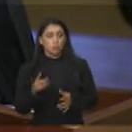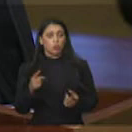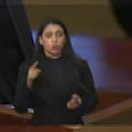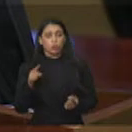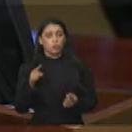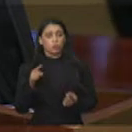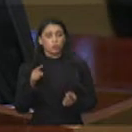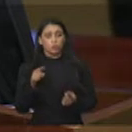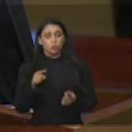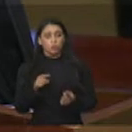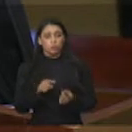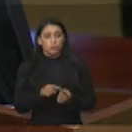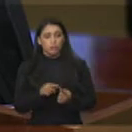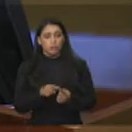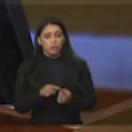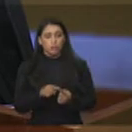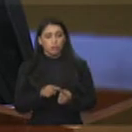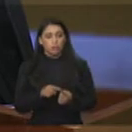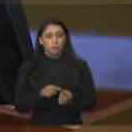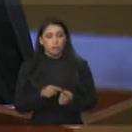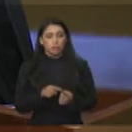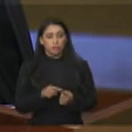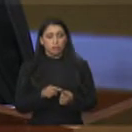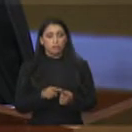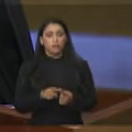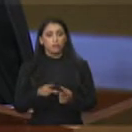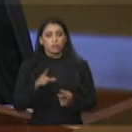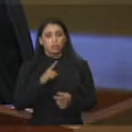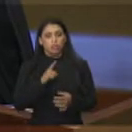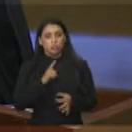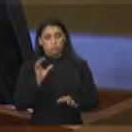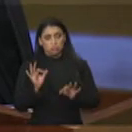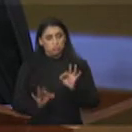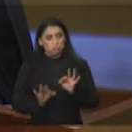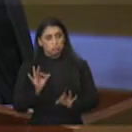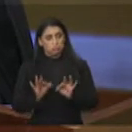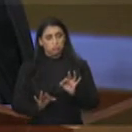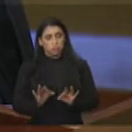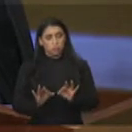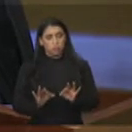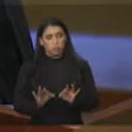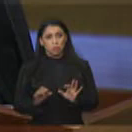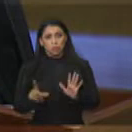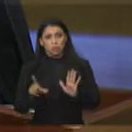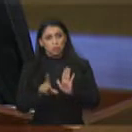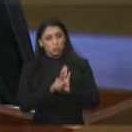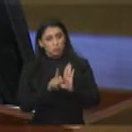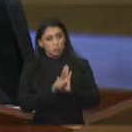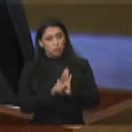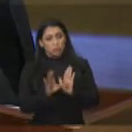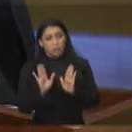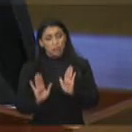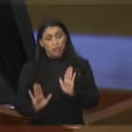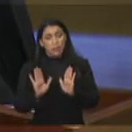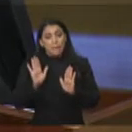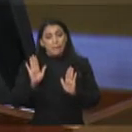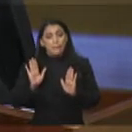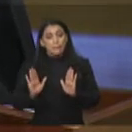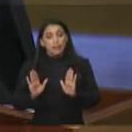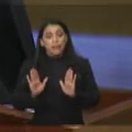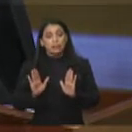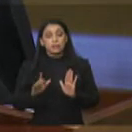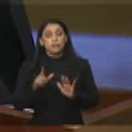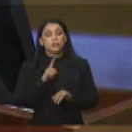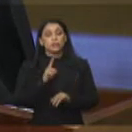dar fiel execução às leis. Não por outra razão, invocou